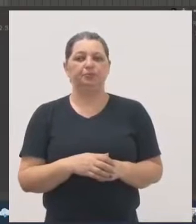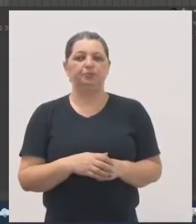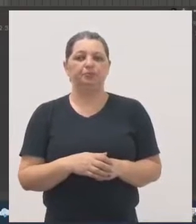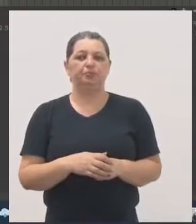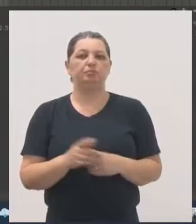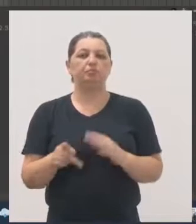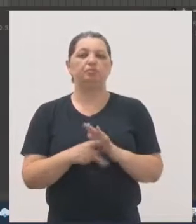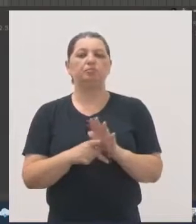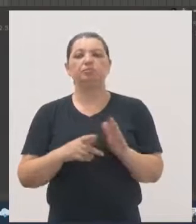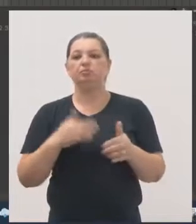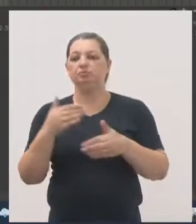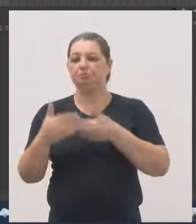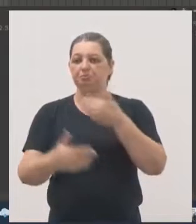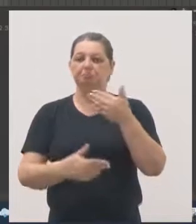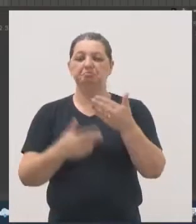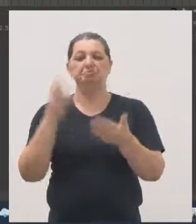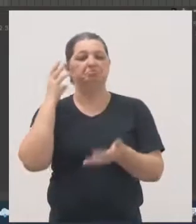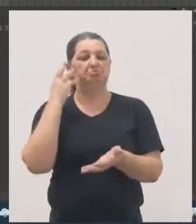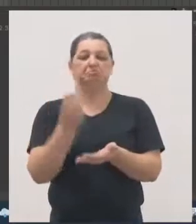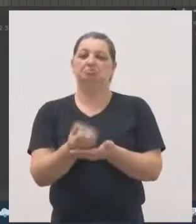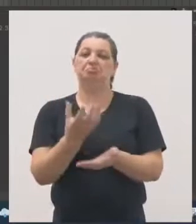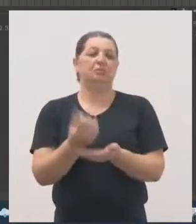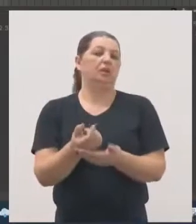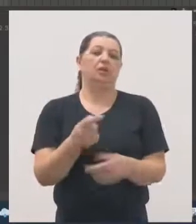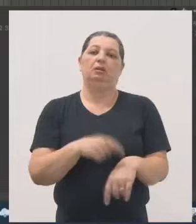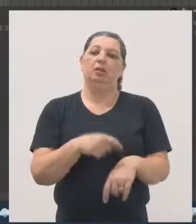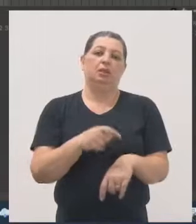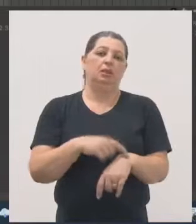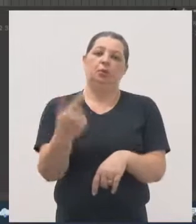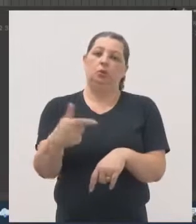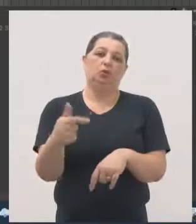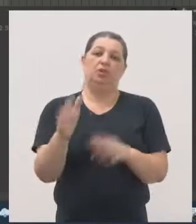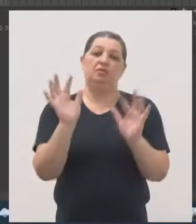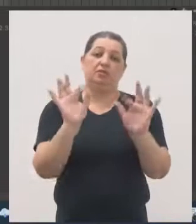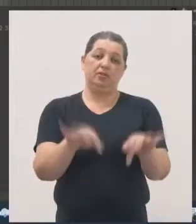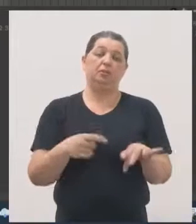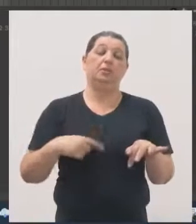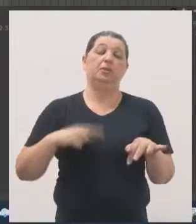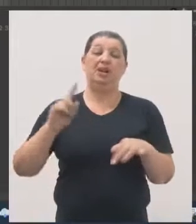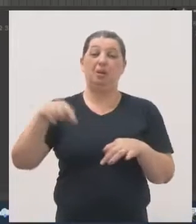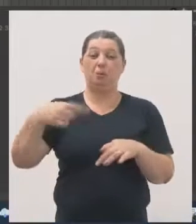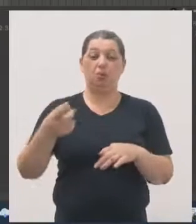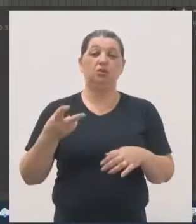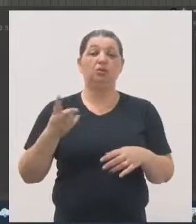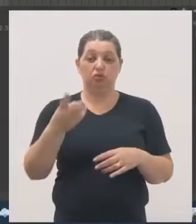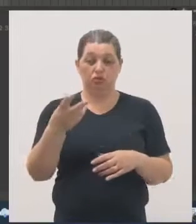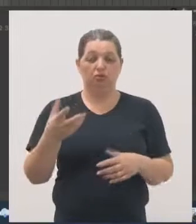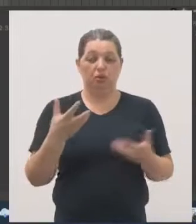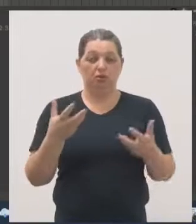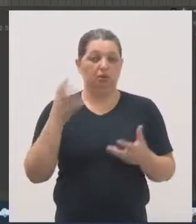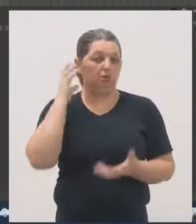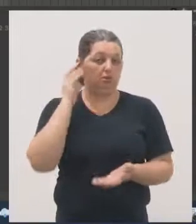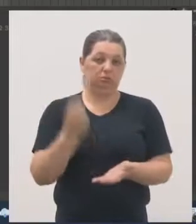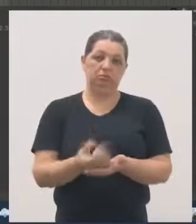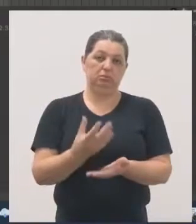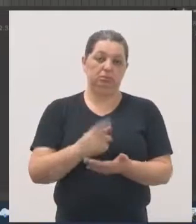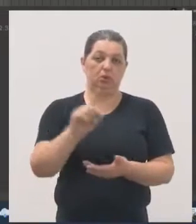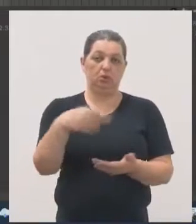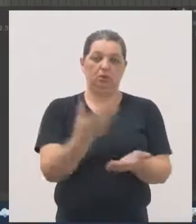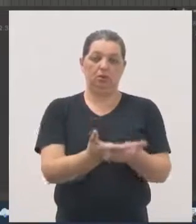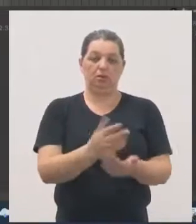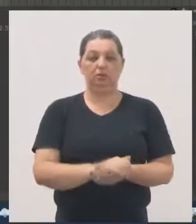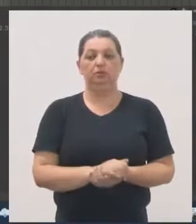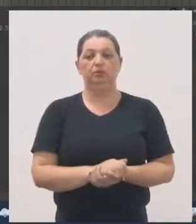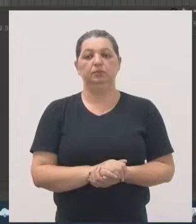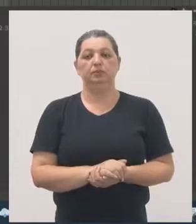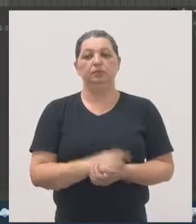produzindo podcast em uma aula, não deu tempo de terminar e você quer continuar a produção desse podcast na próxima aula. Você